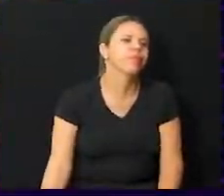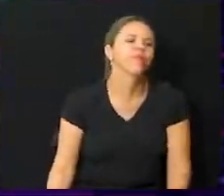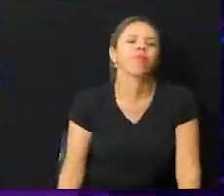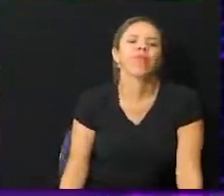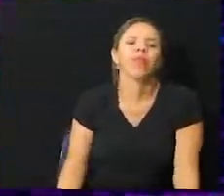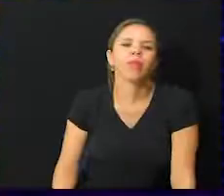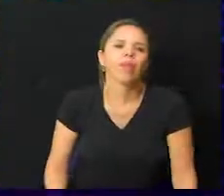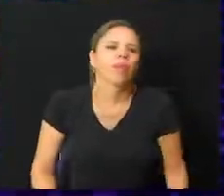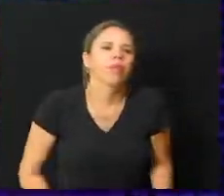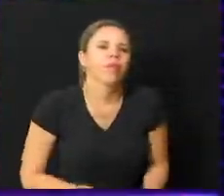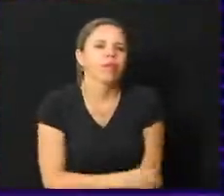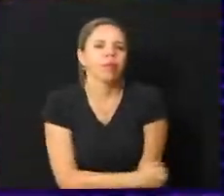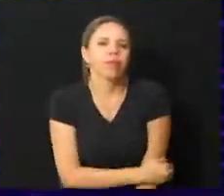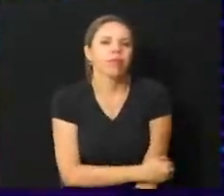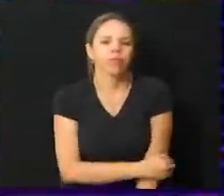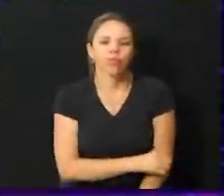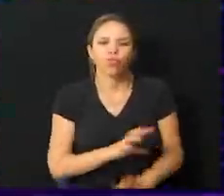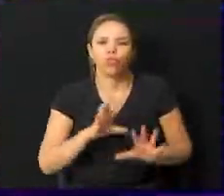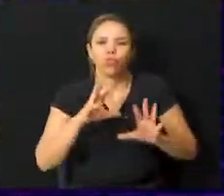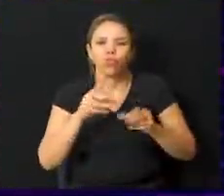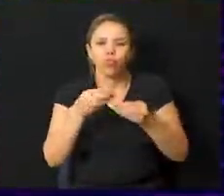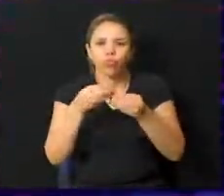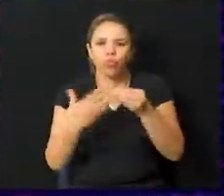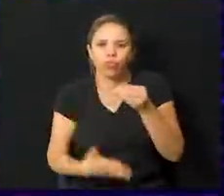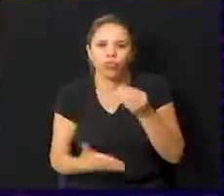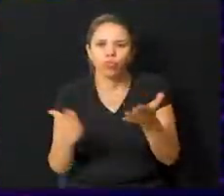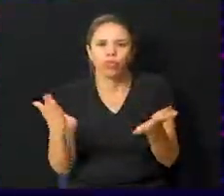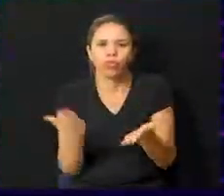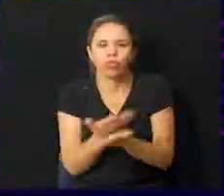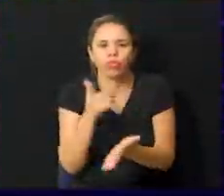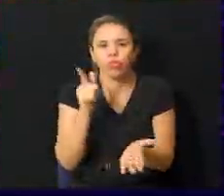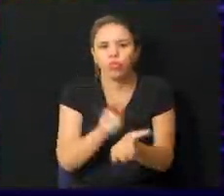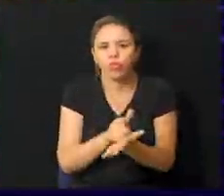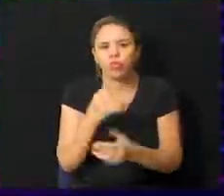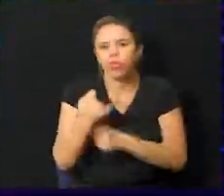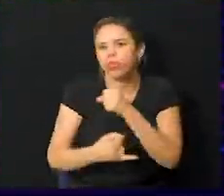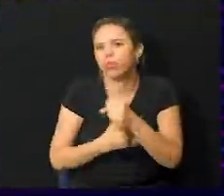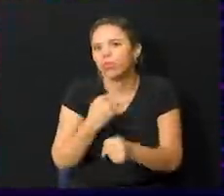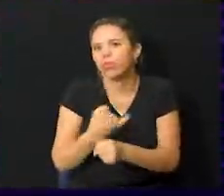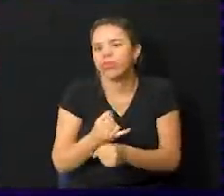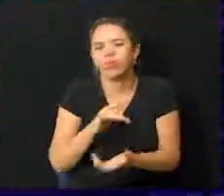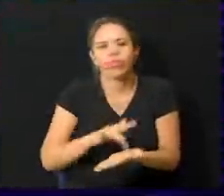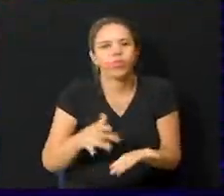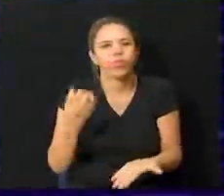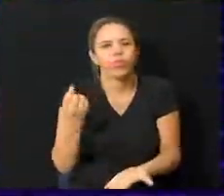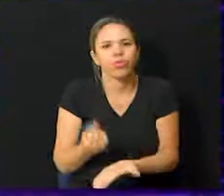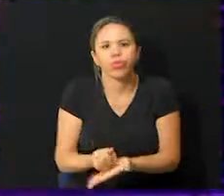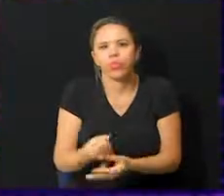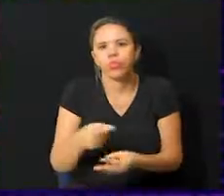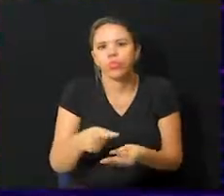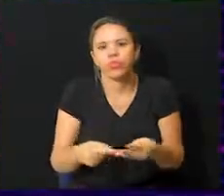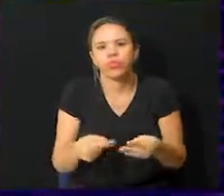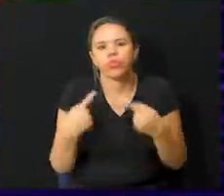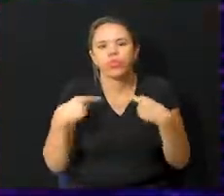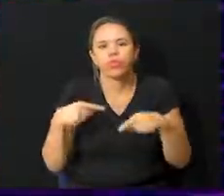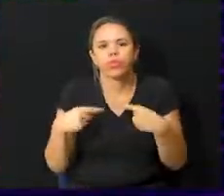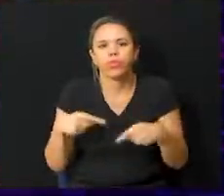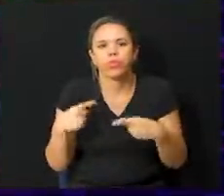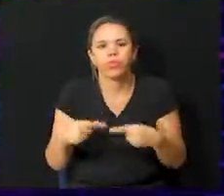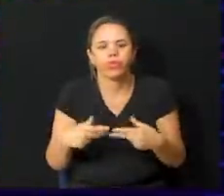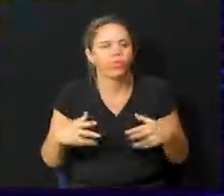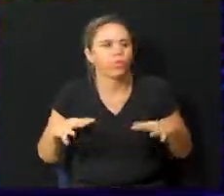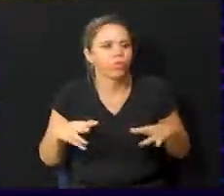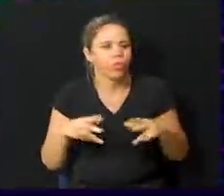www.adriana.oliveira.art.br. Todas as informações estão lá, do livro físico, do videobook, da trilha sonora e da